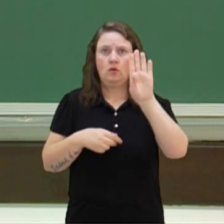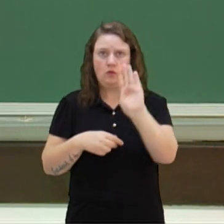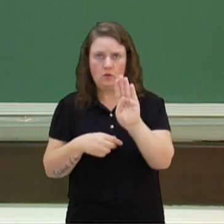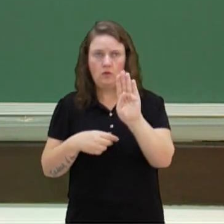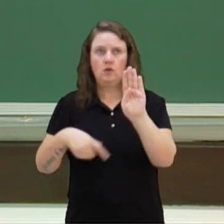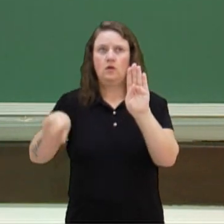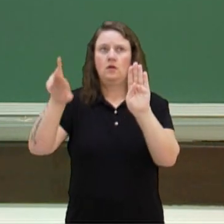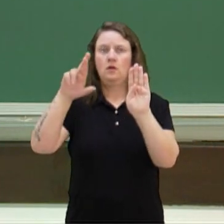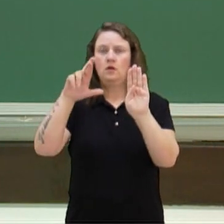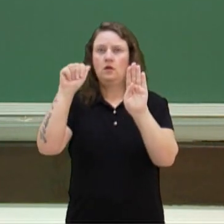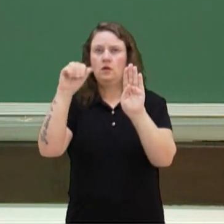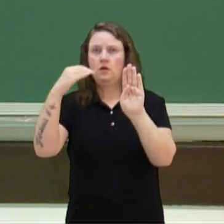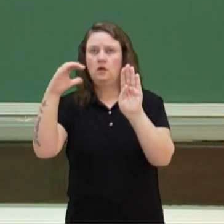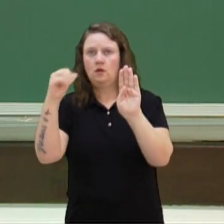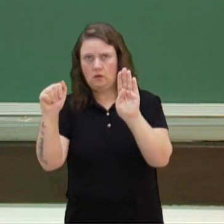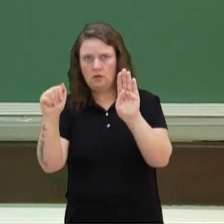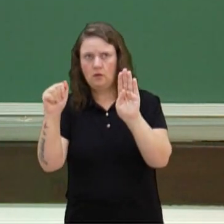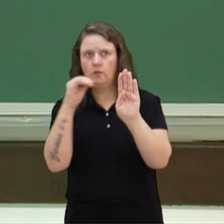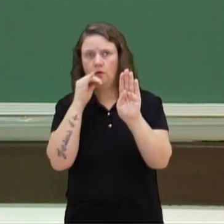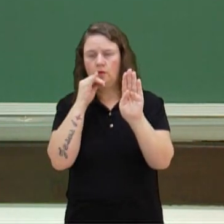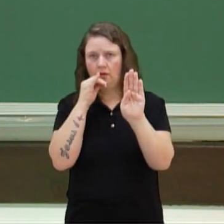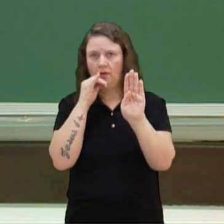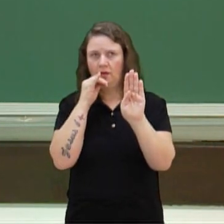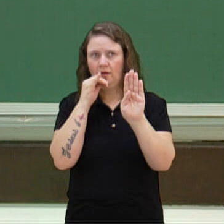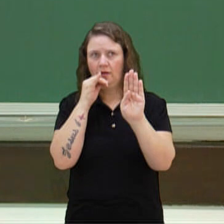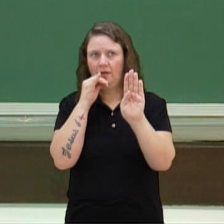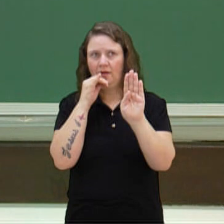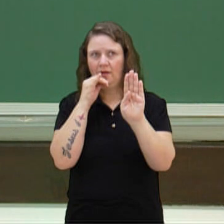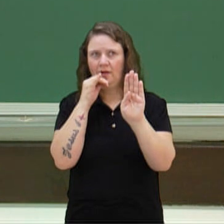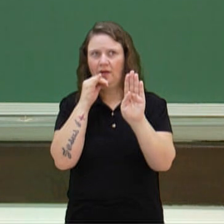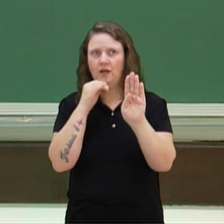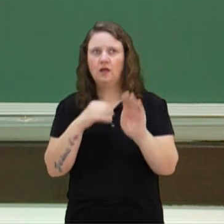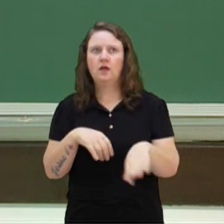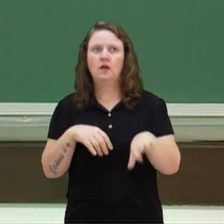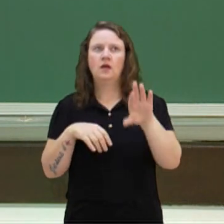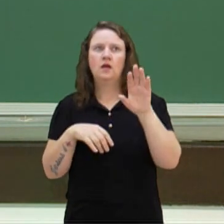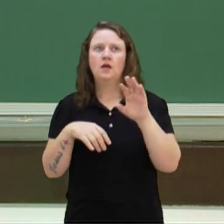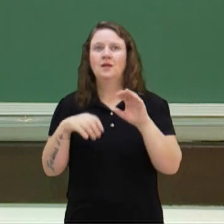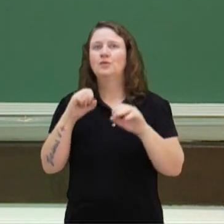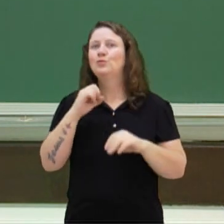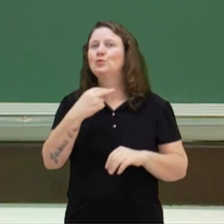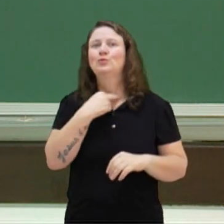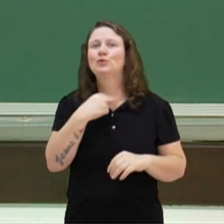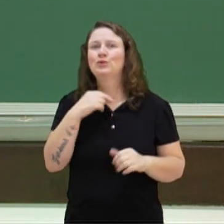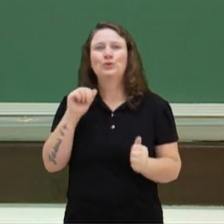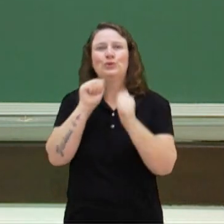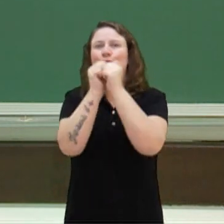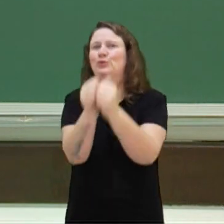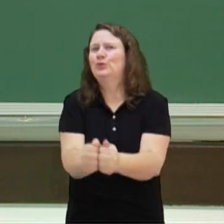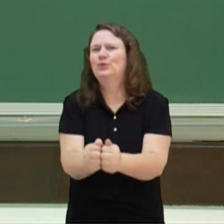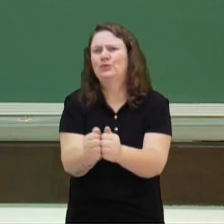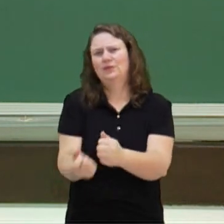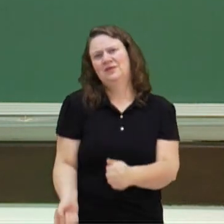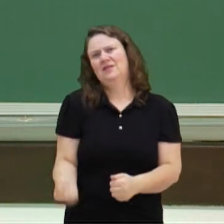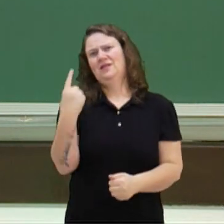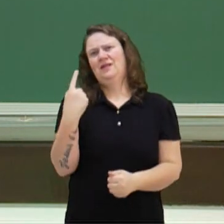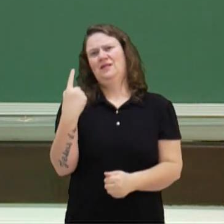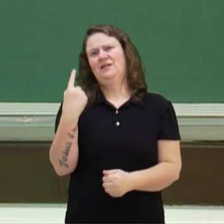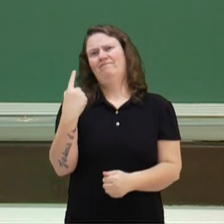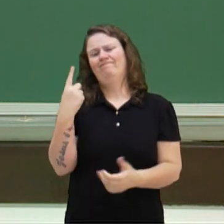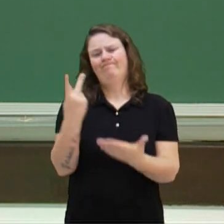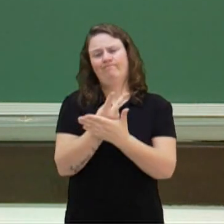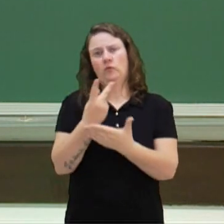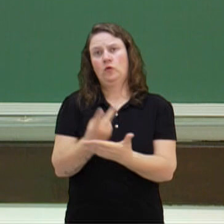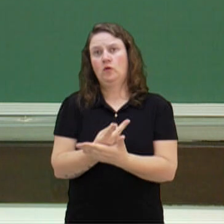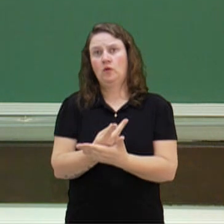ver? Sub-regional, sub-raça, sub-reino. Ia ficar muito estranho, né? Então, eu